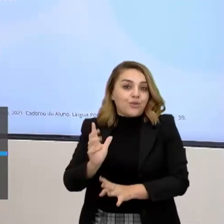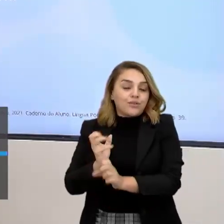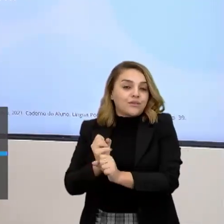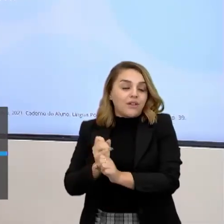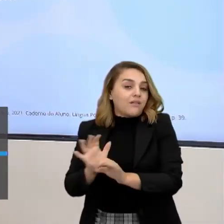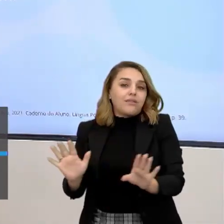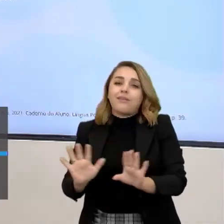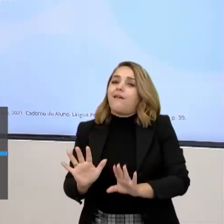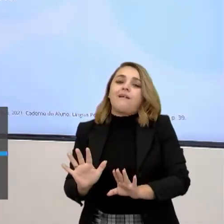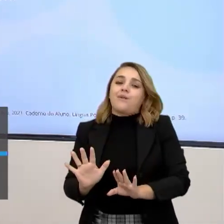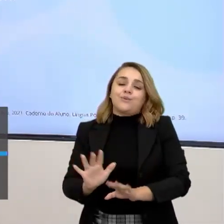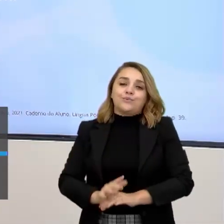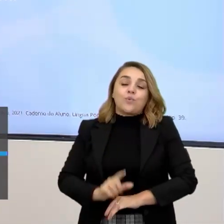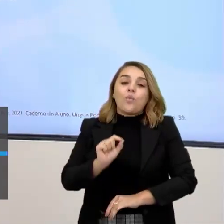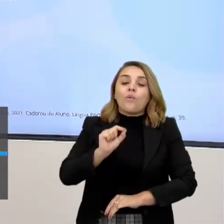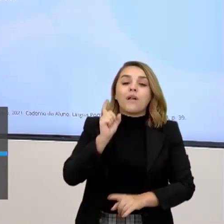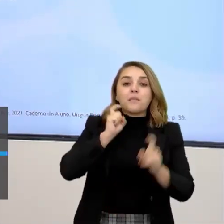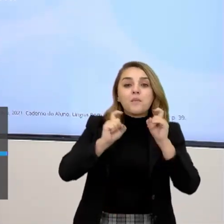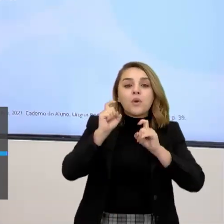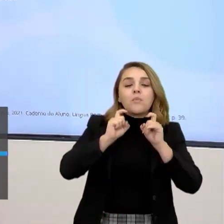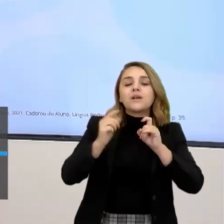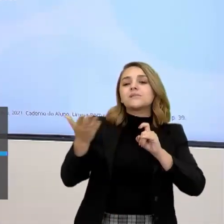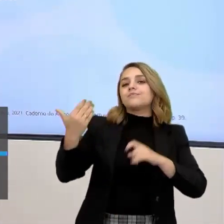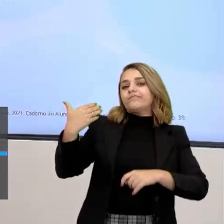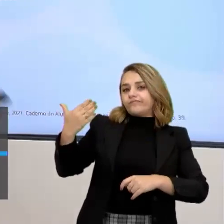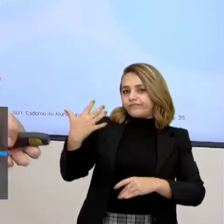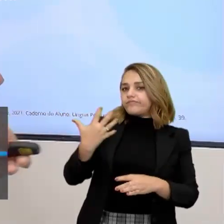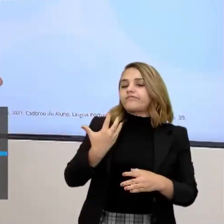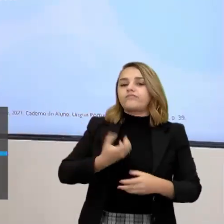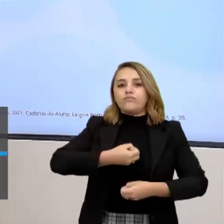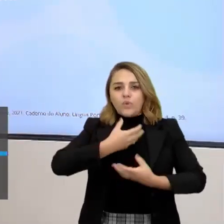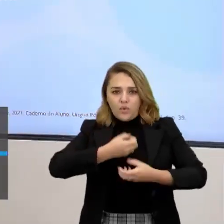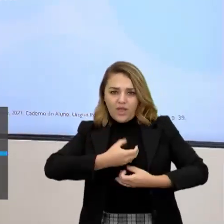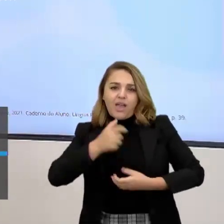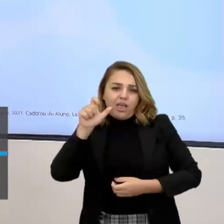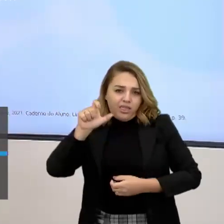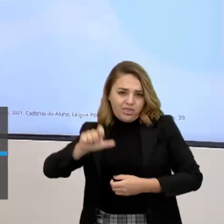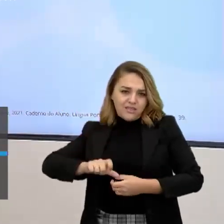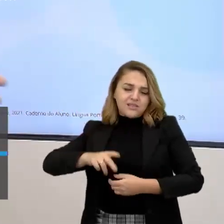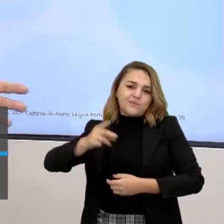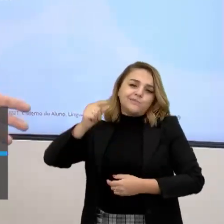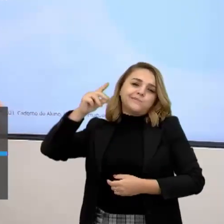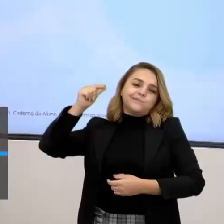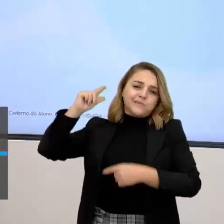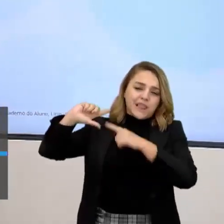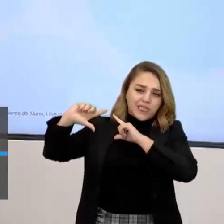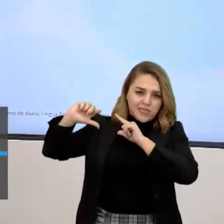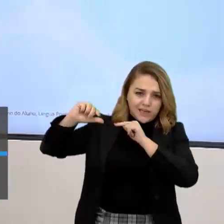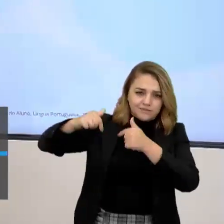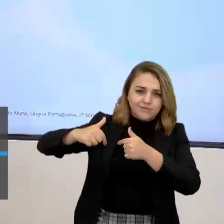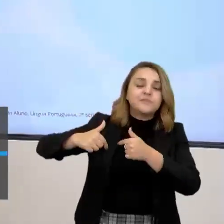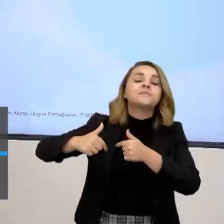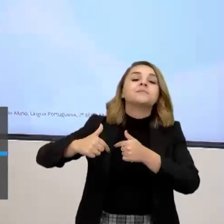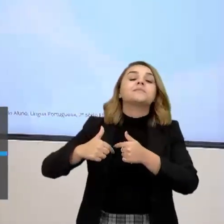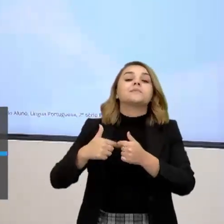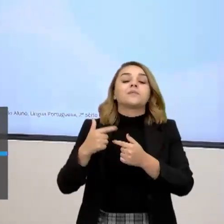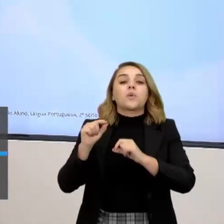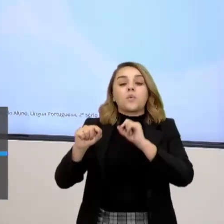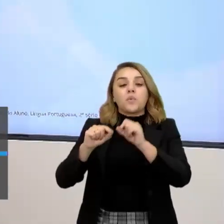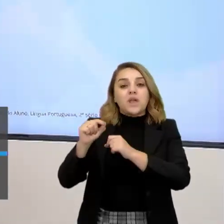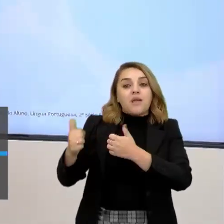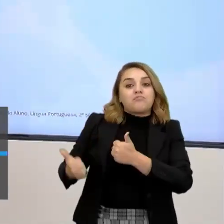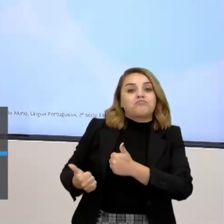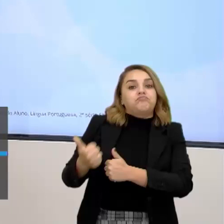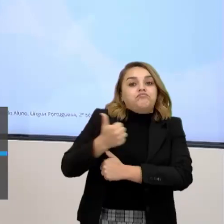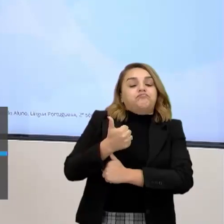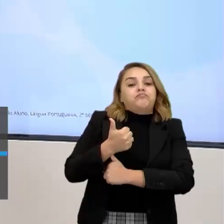olha só. Havia uma preocupação dos poetas mais antigos, dos tradicionais, em